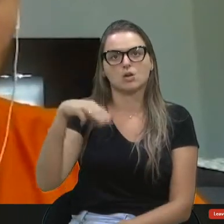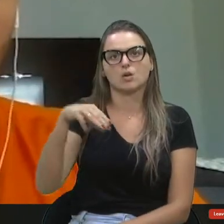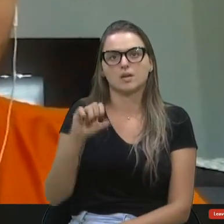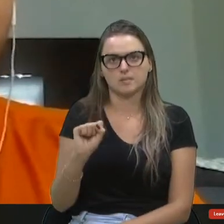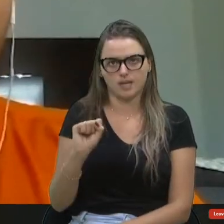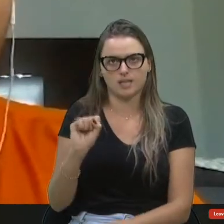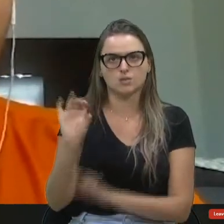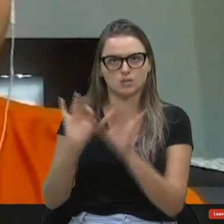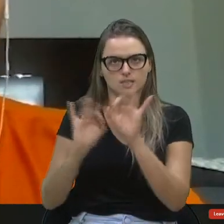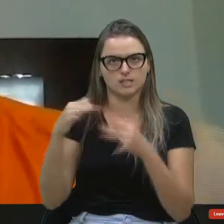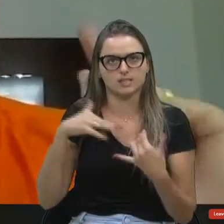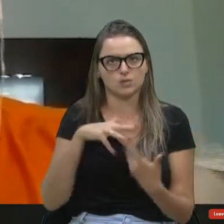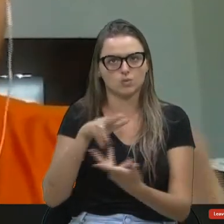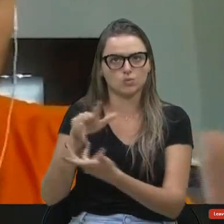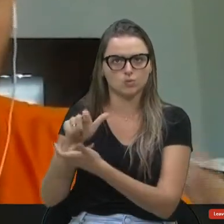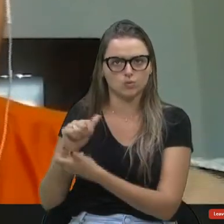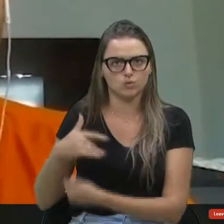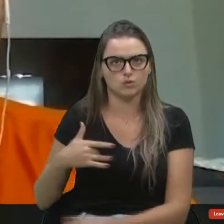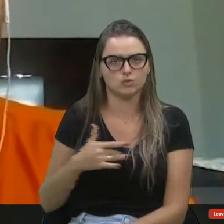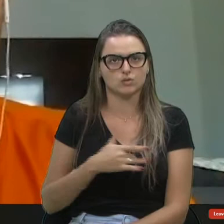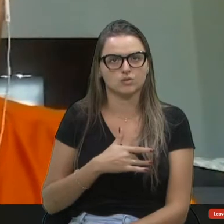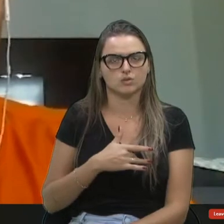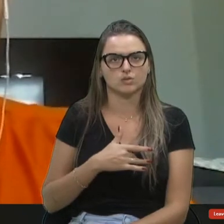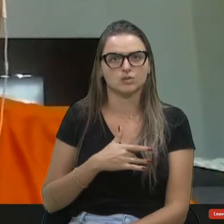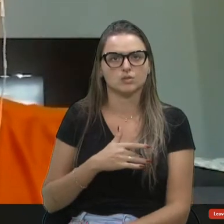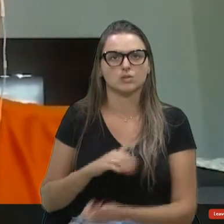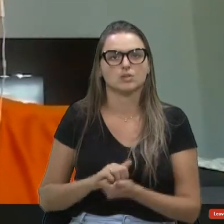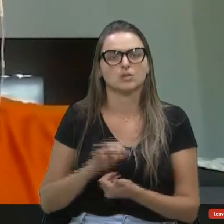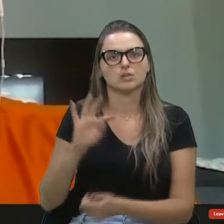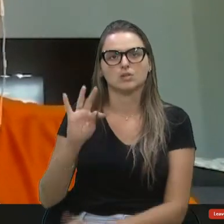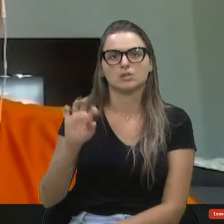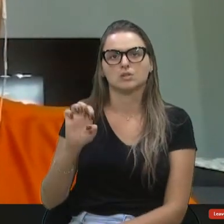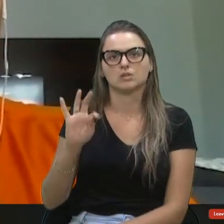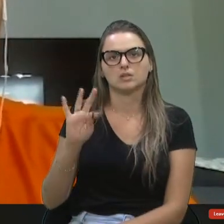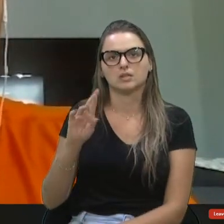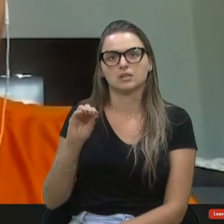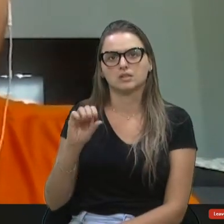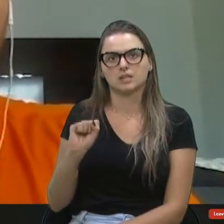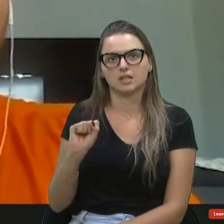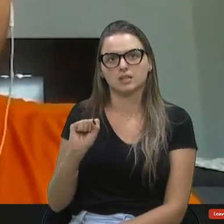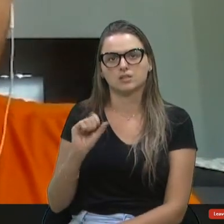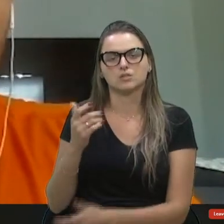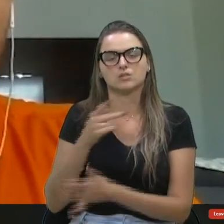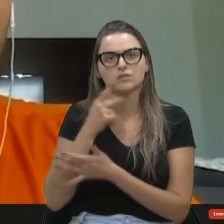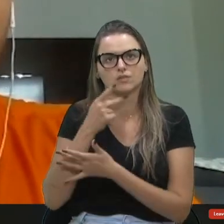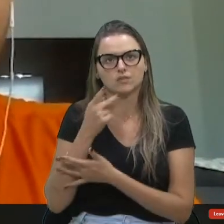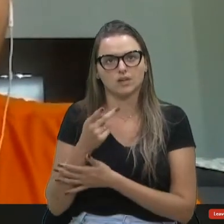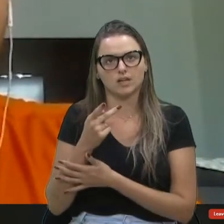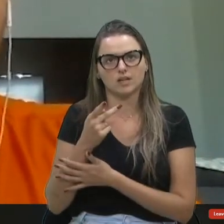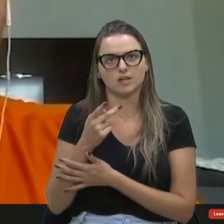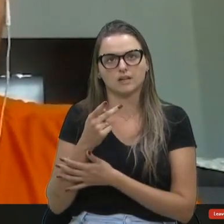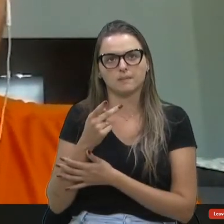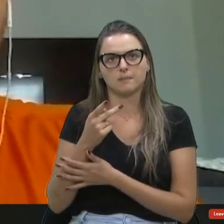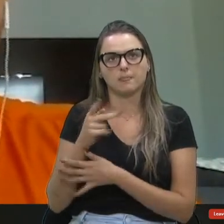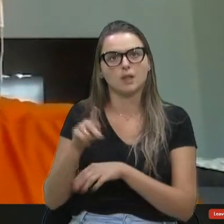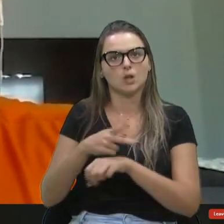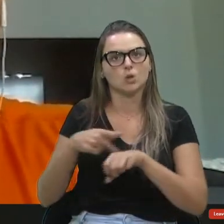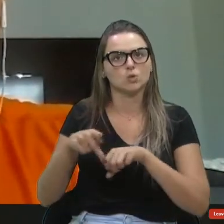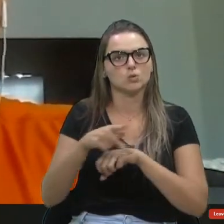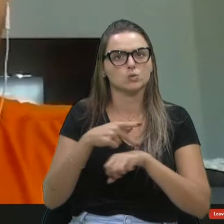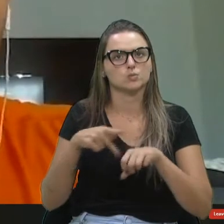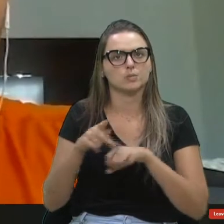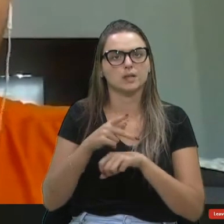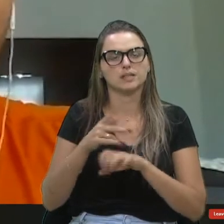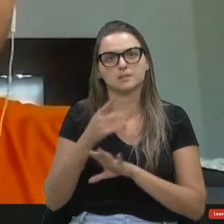diz, Tedros, que é o Tedros Adhanom, que é o diretor da OMS, diz, Tedros incitou os países para que